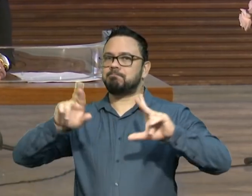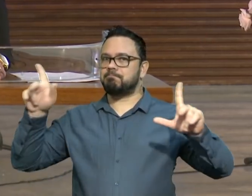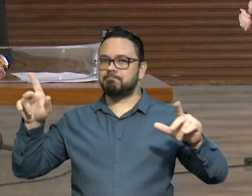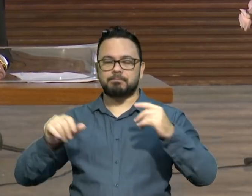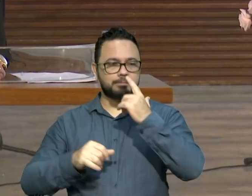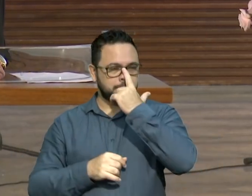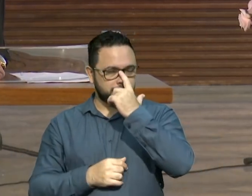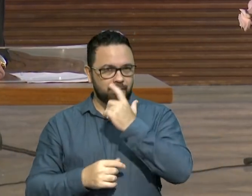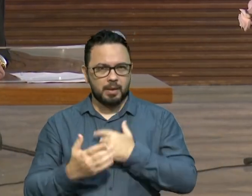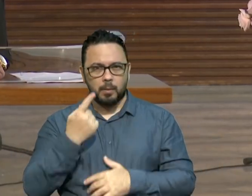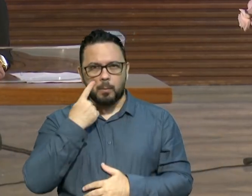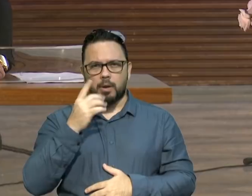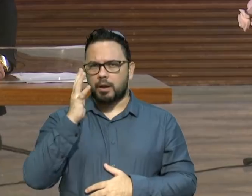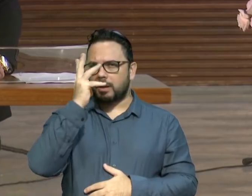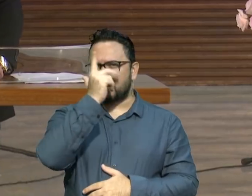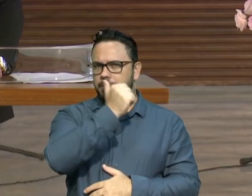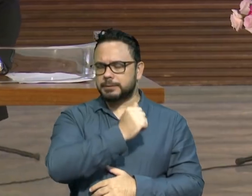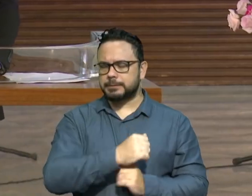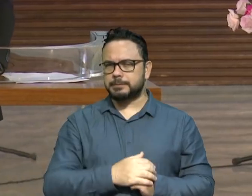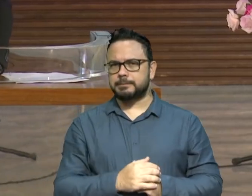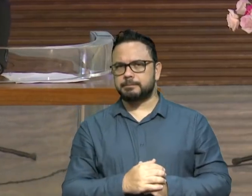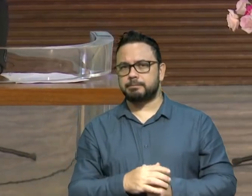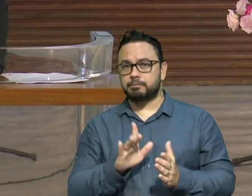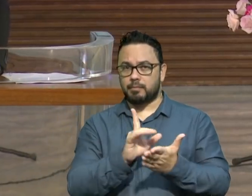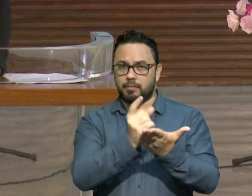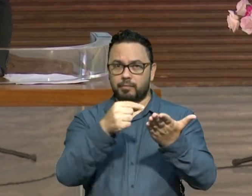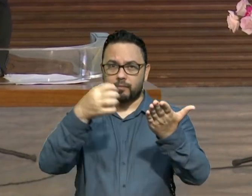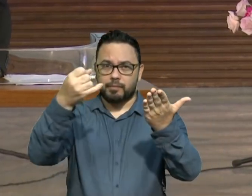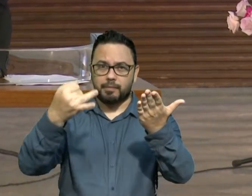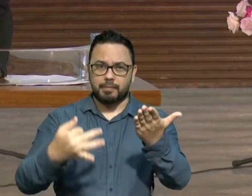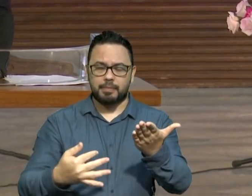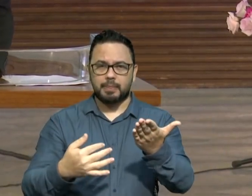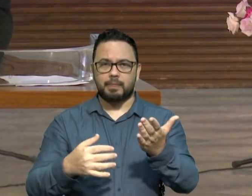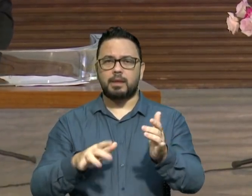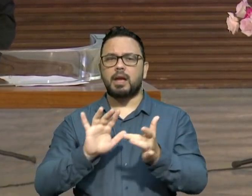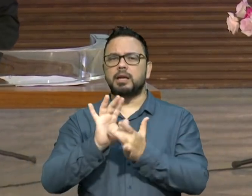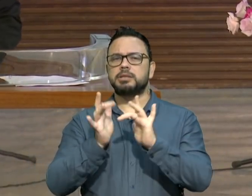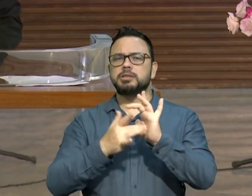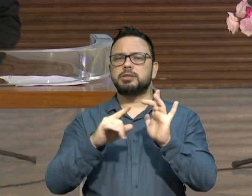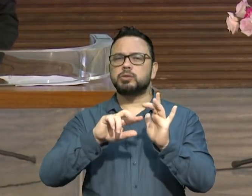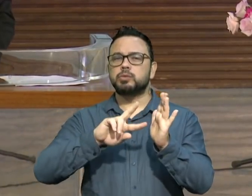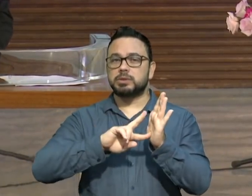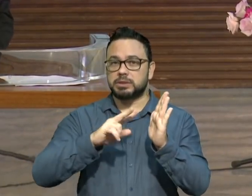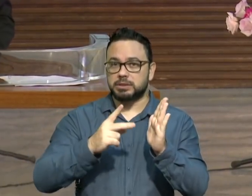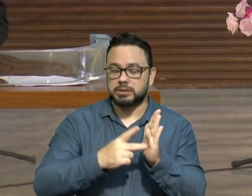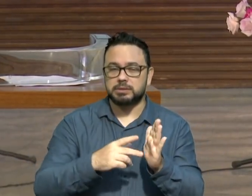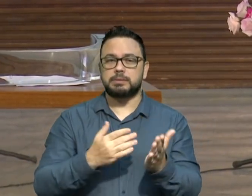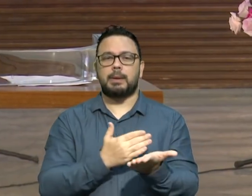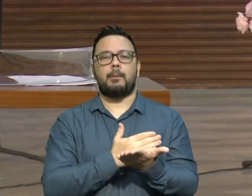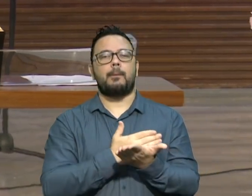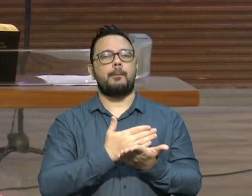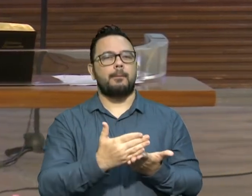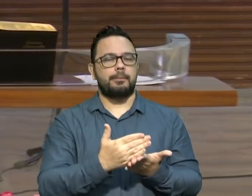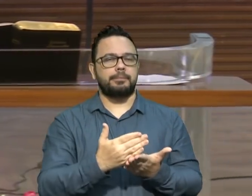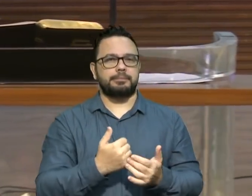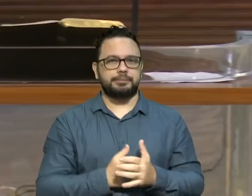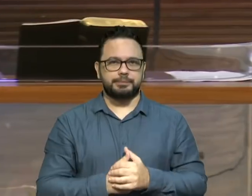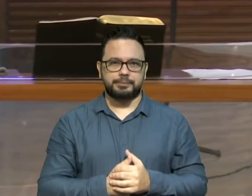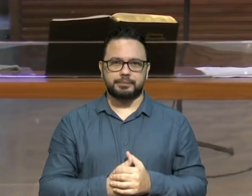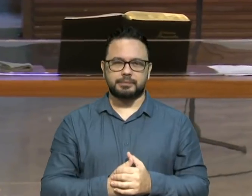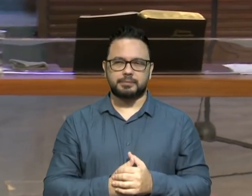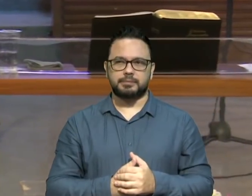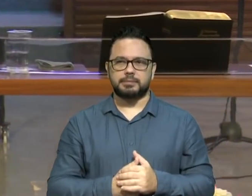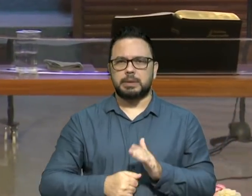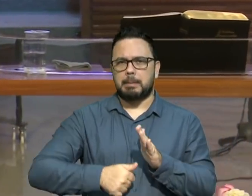que coisa linda o habitat que Jesus é as Primícias o que que aconteceu lá e